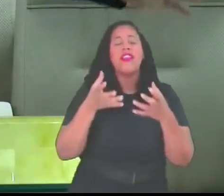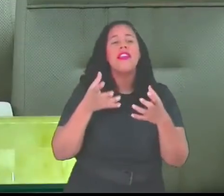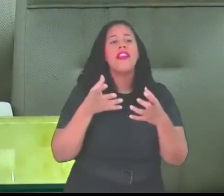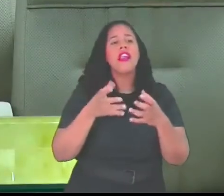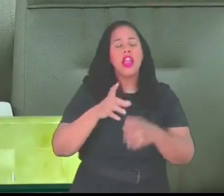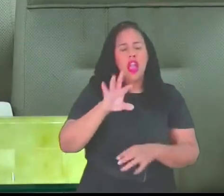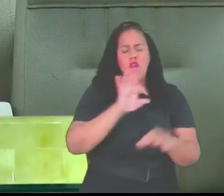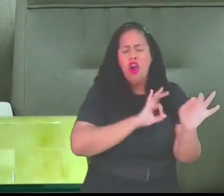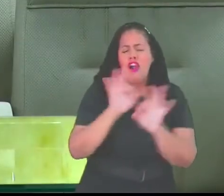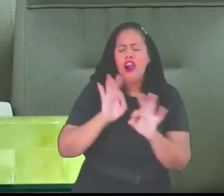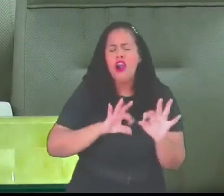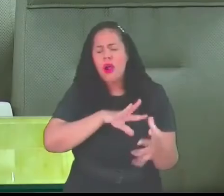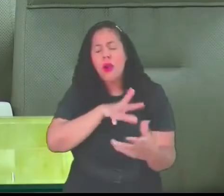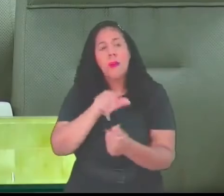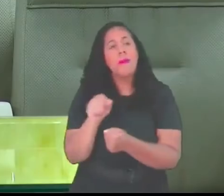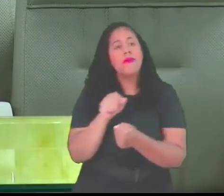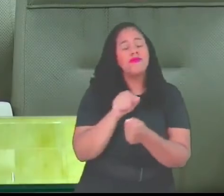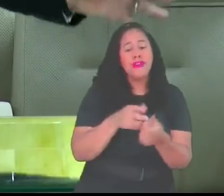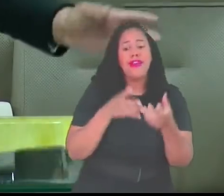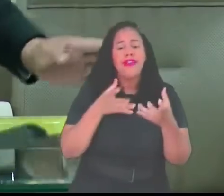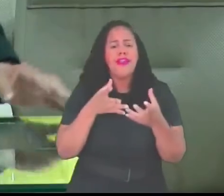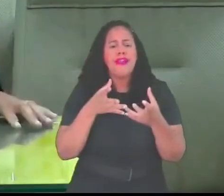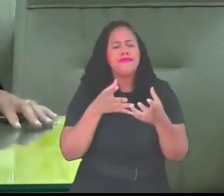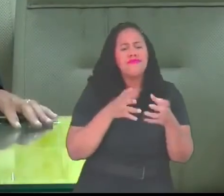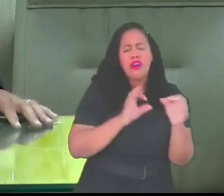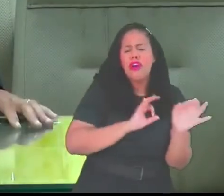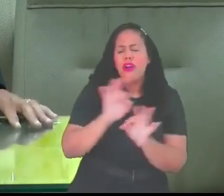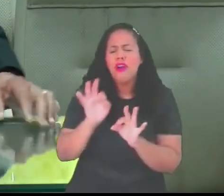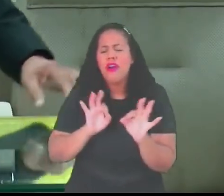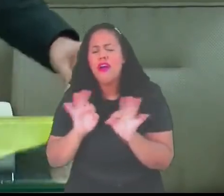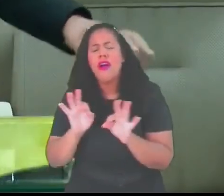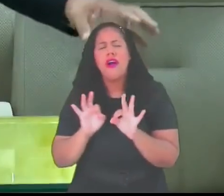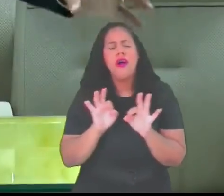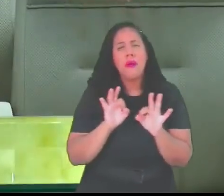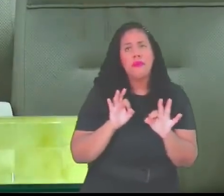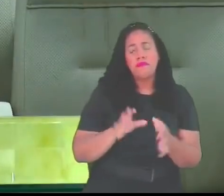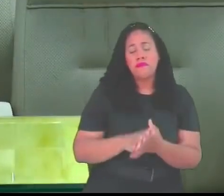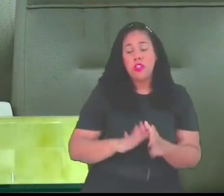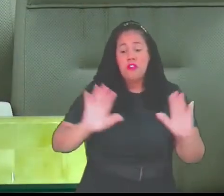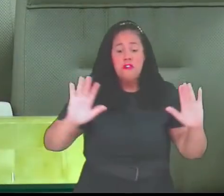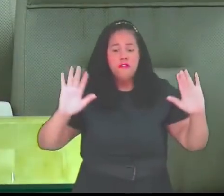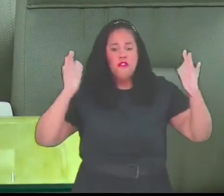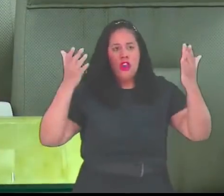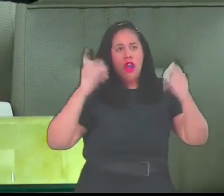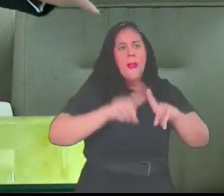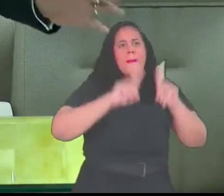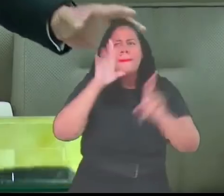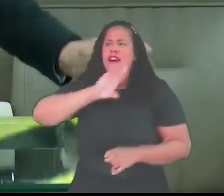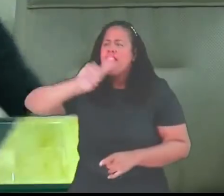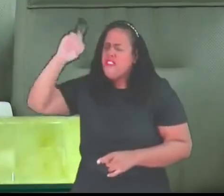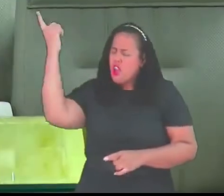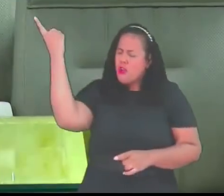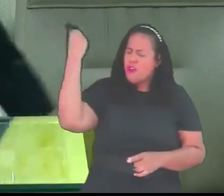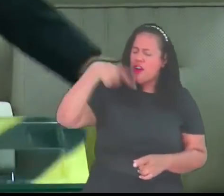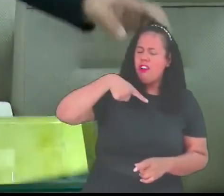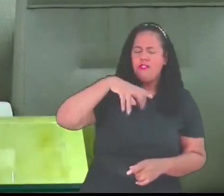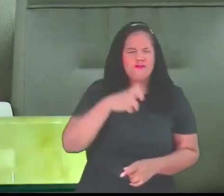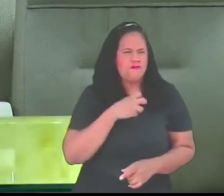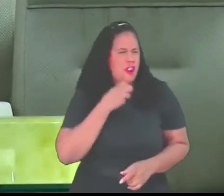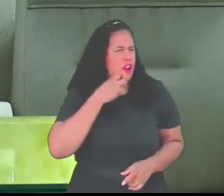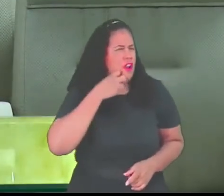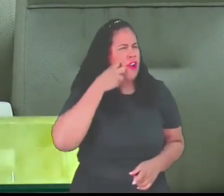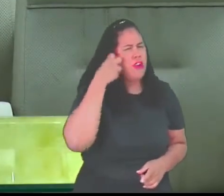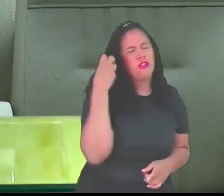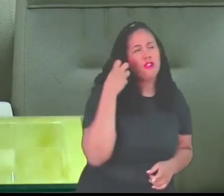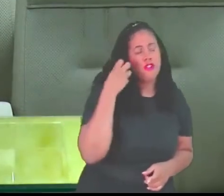Estão preparando grandes banquetes. Mas Deus vai mandar a vergonha. Deus vai